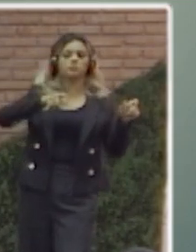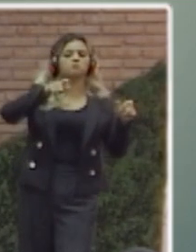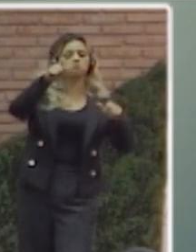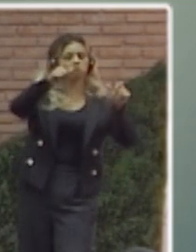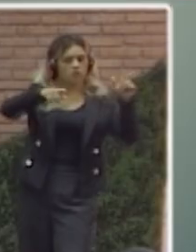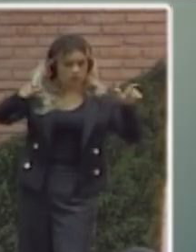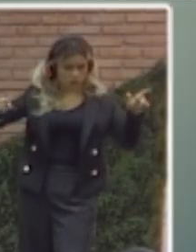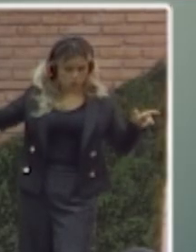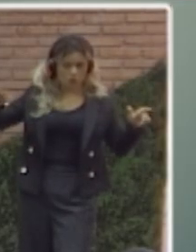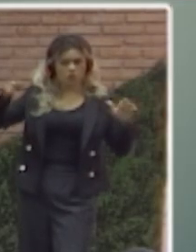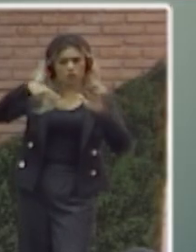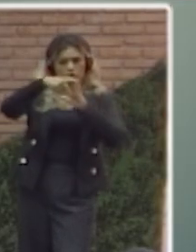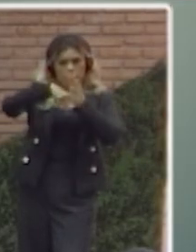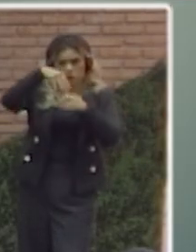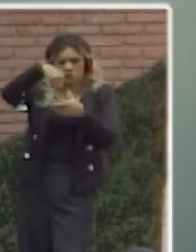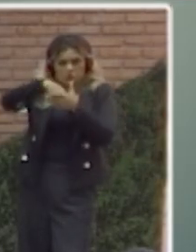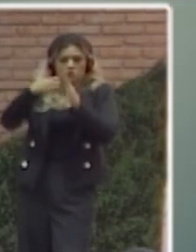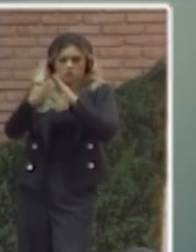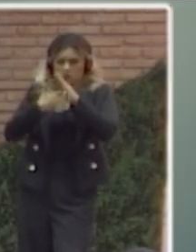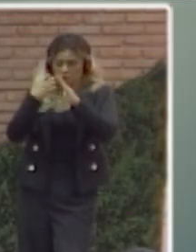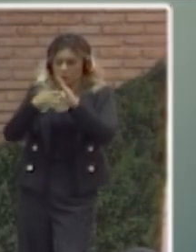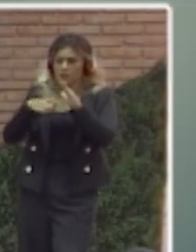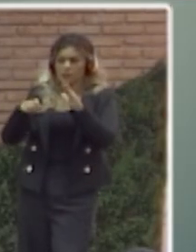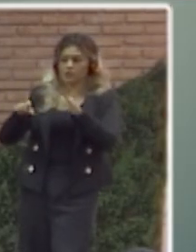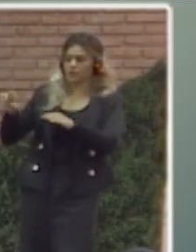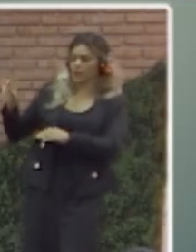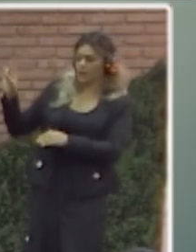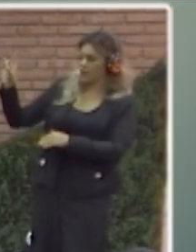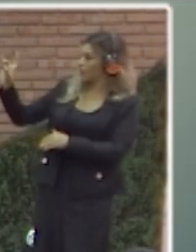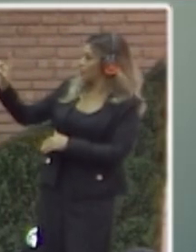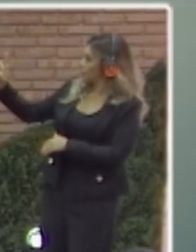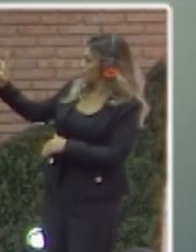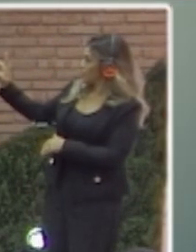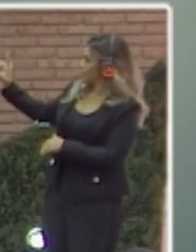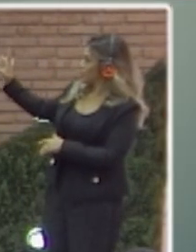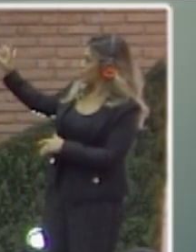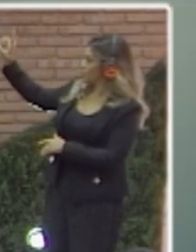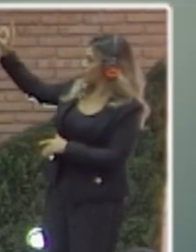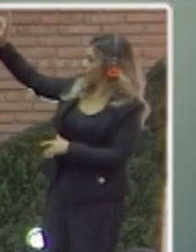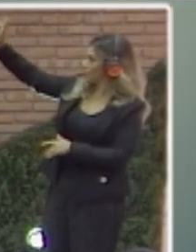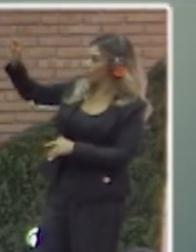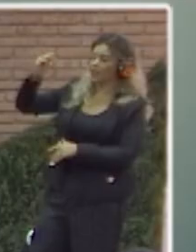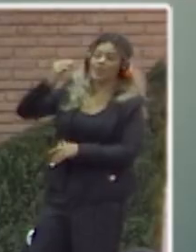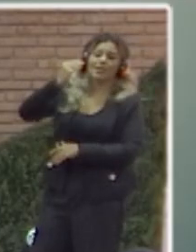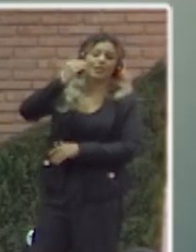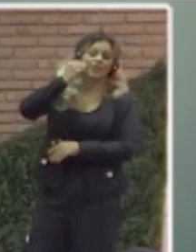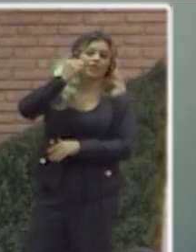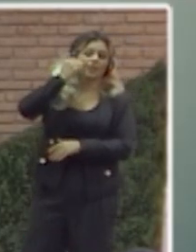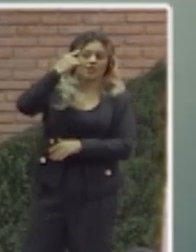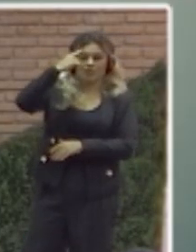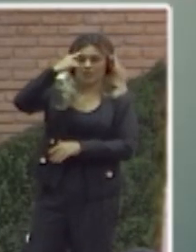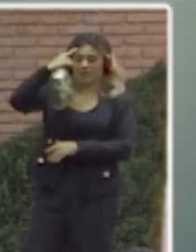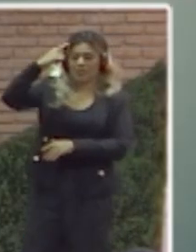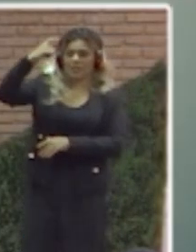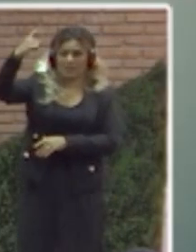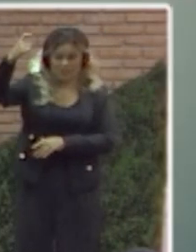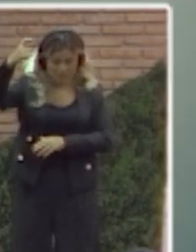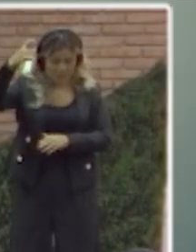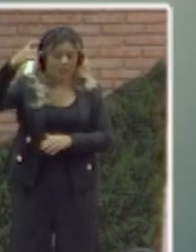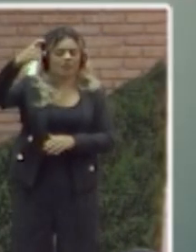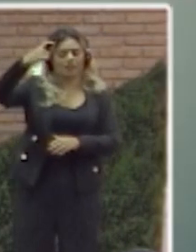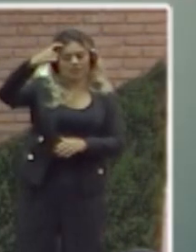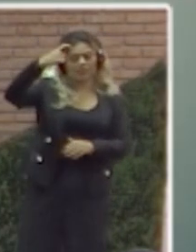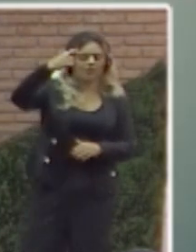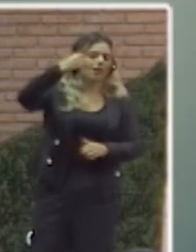em alguns projetos na empresa, e cada uma dessas ideias foi testada usando esse sistema de